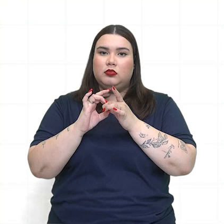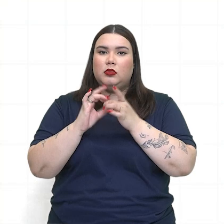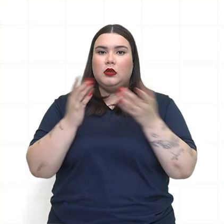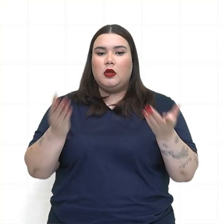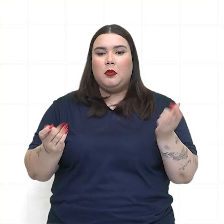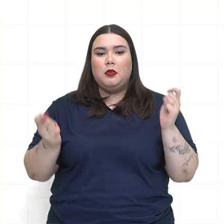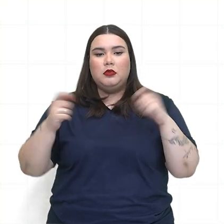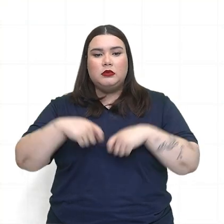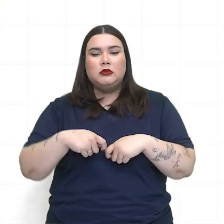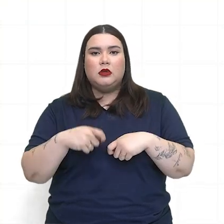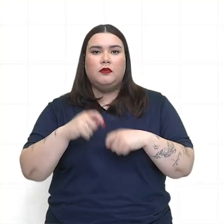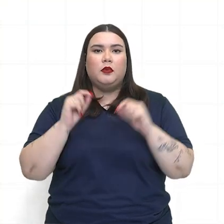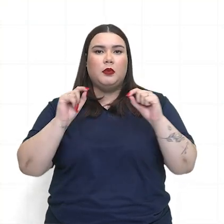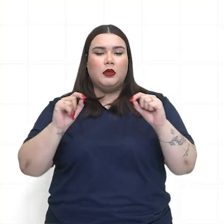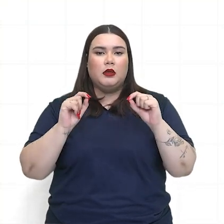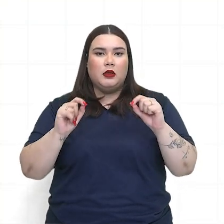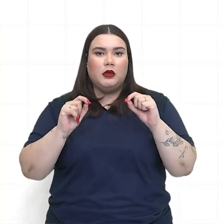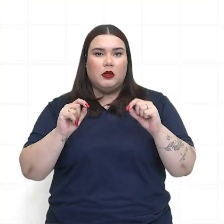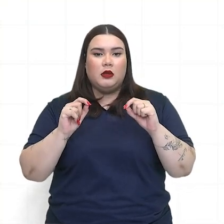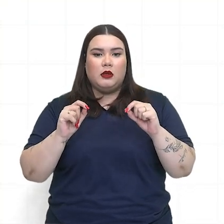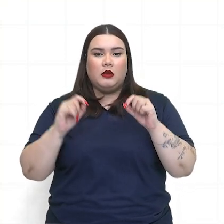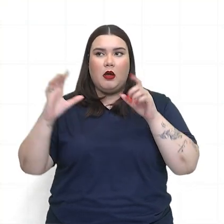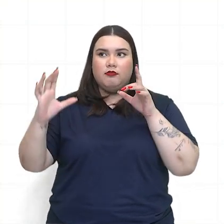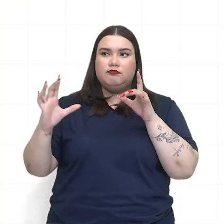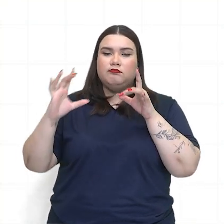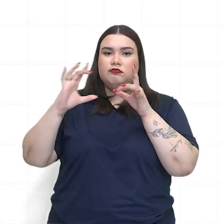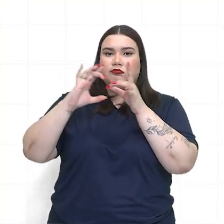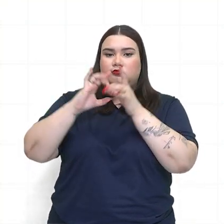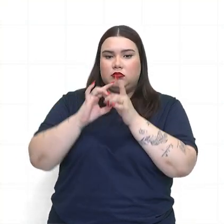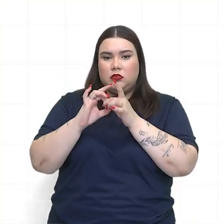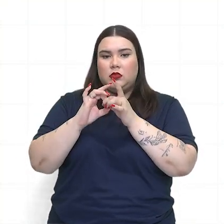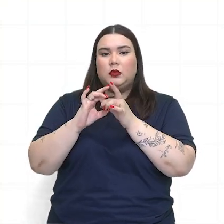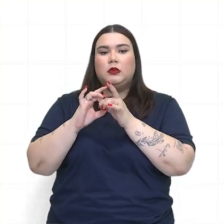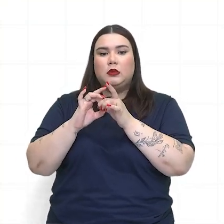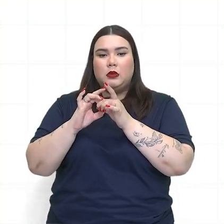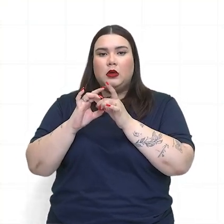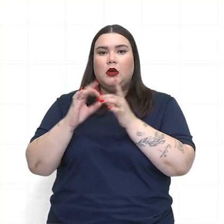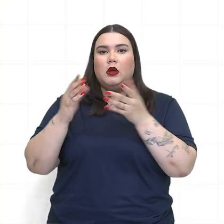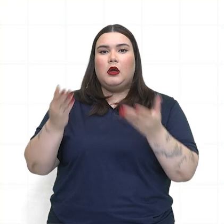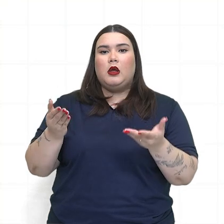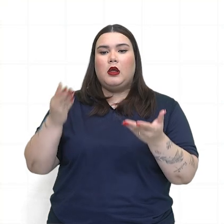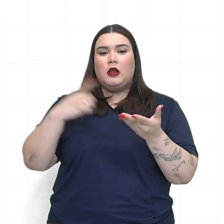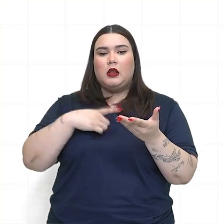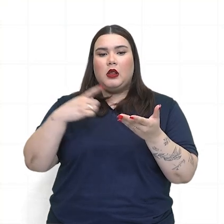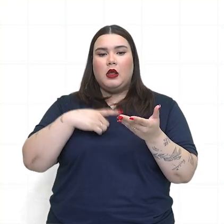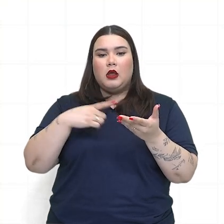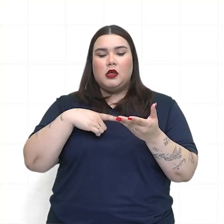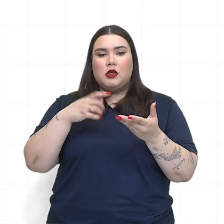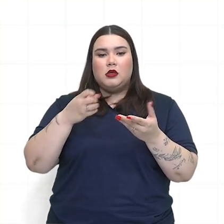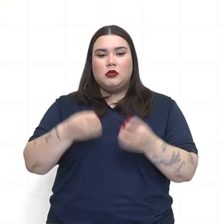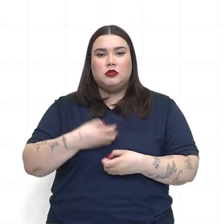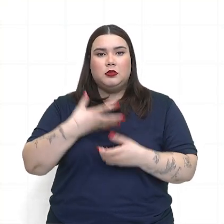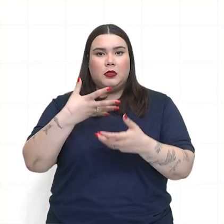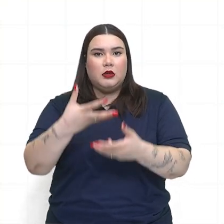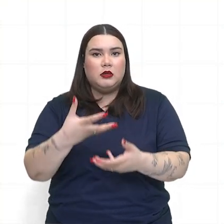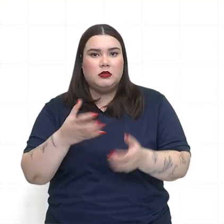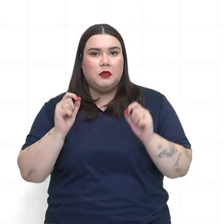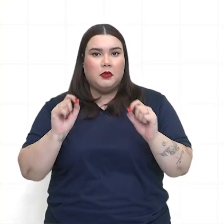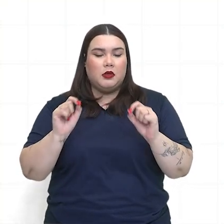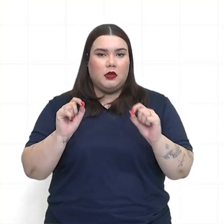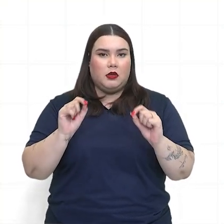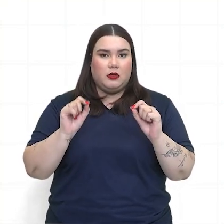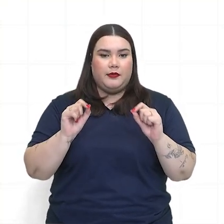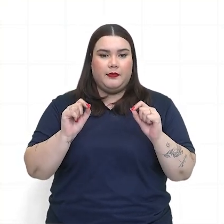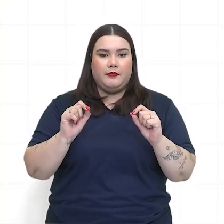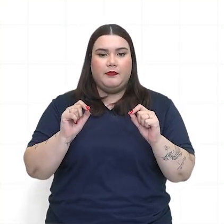vai promover, vai estar linkada na dimensão daquilo que transmite, daquilo que, de